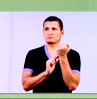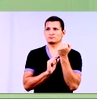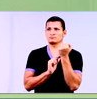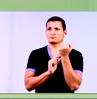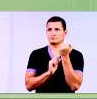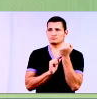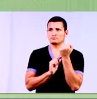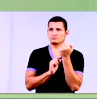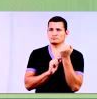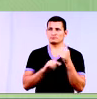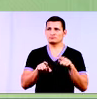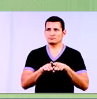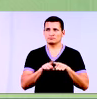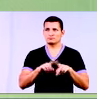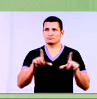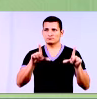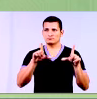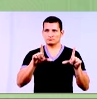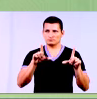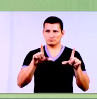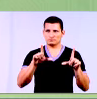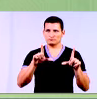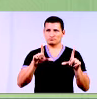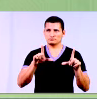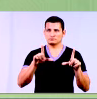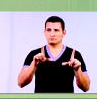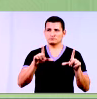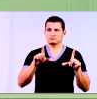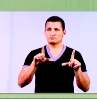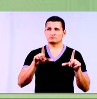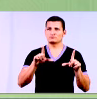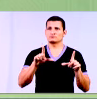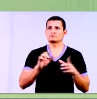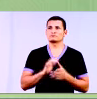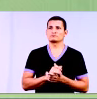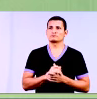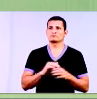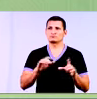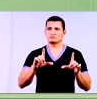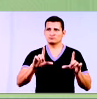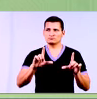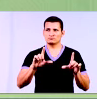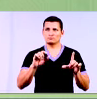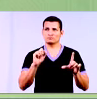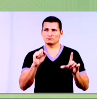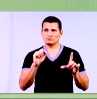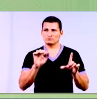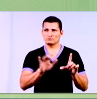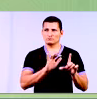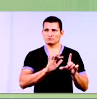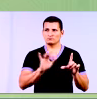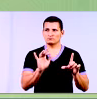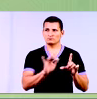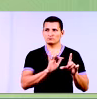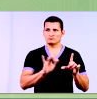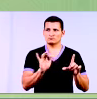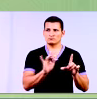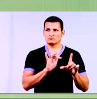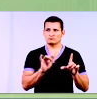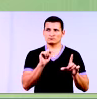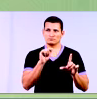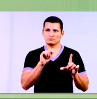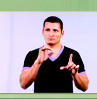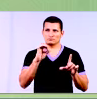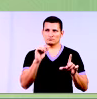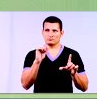telas hoje, né? As telas principalmente dos dispositivos móveis, né, Thiago? Exatamente, o touchscreen, né? Você pode tocar na tela, ela vai receber aqui os dados de